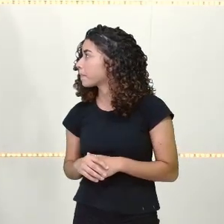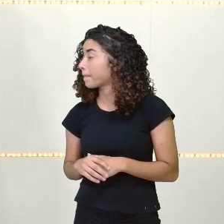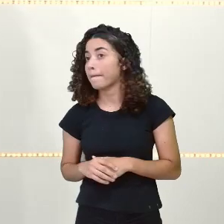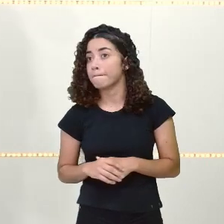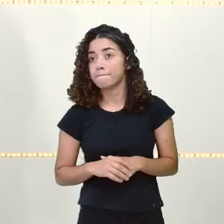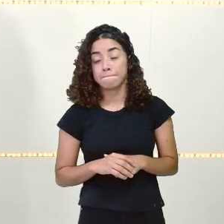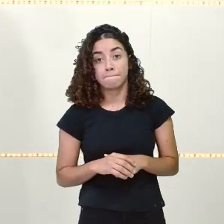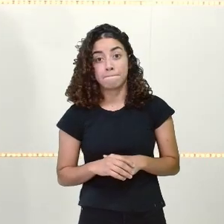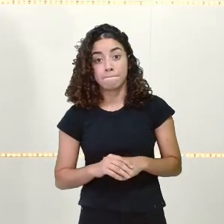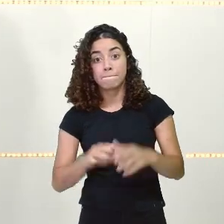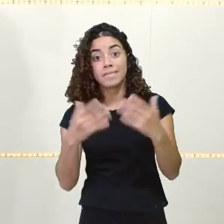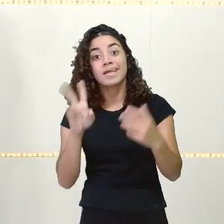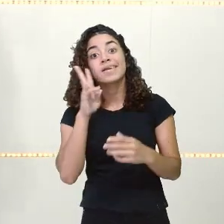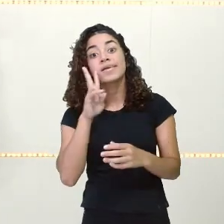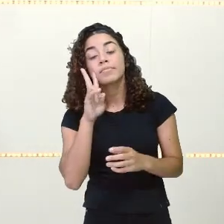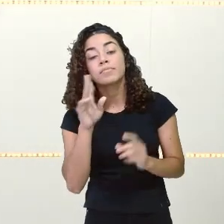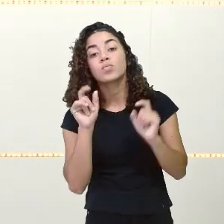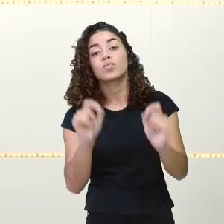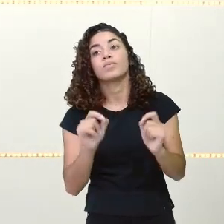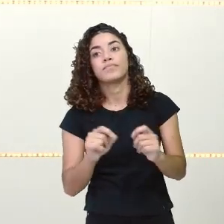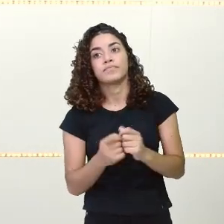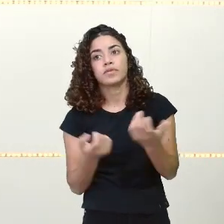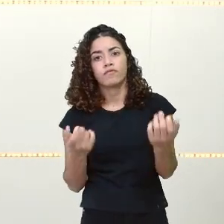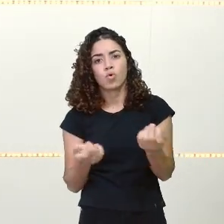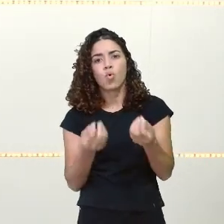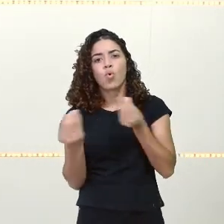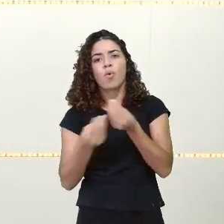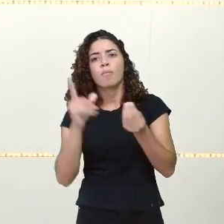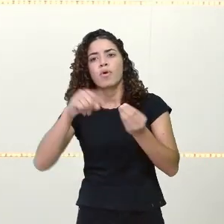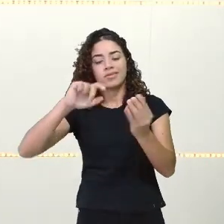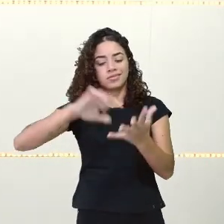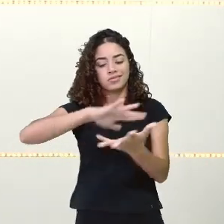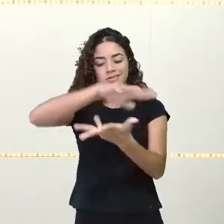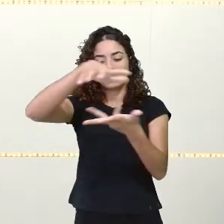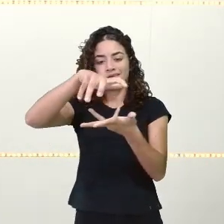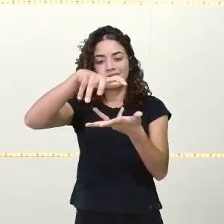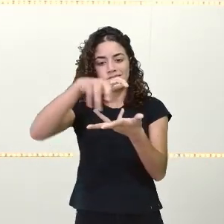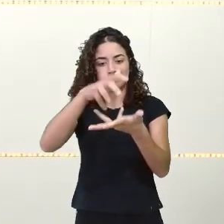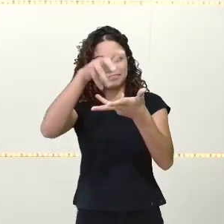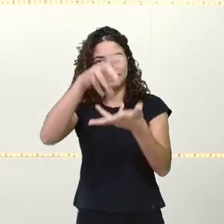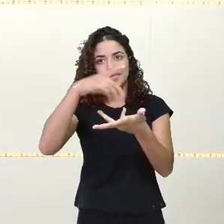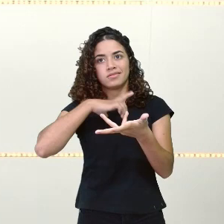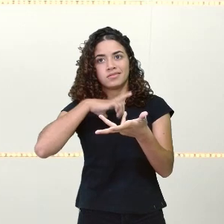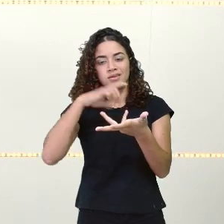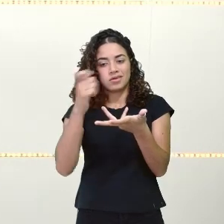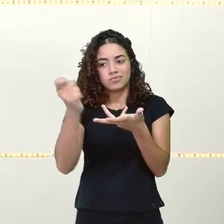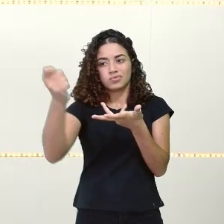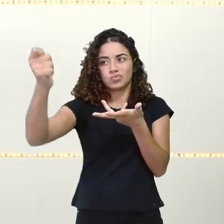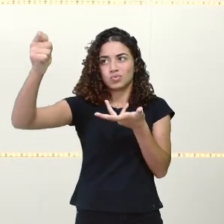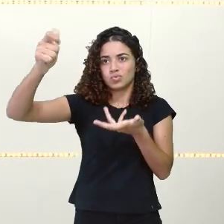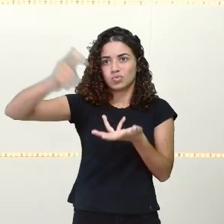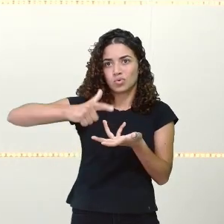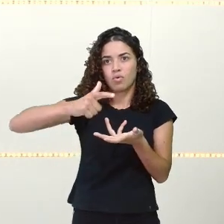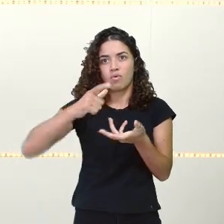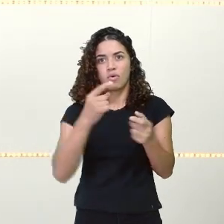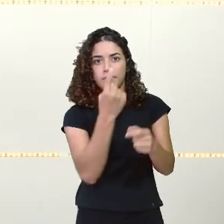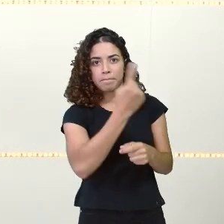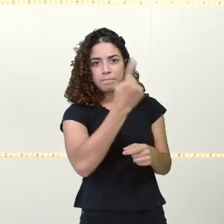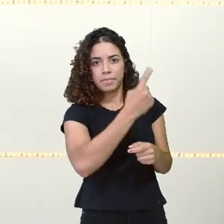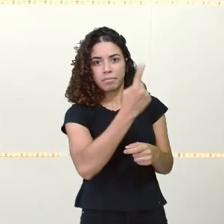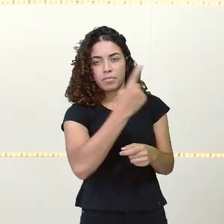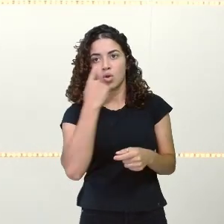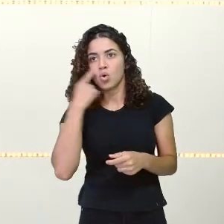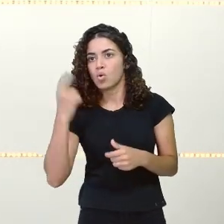Netuno. Lembrando que, vamos contar como é a posição da Terra aqui, olha. Aqui está o Sol, temos Mercúrio, que é o